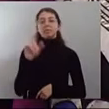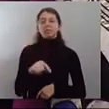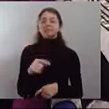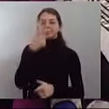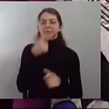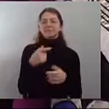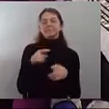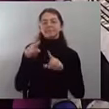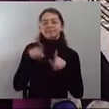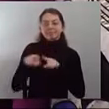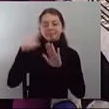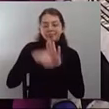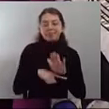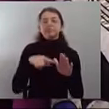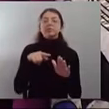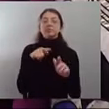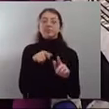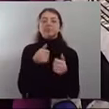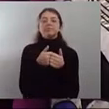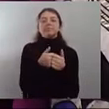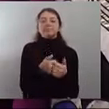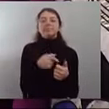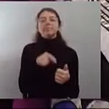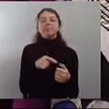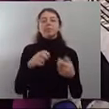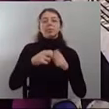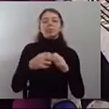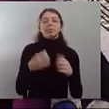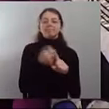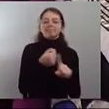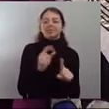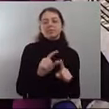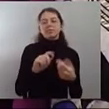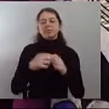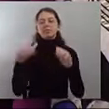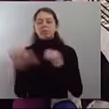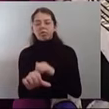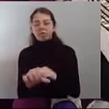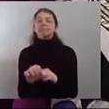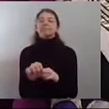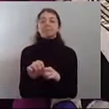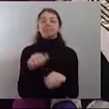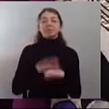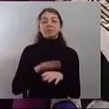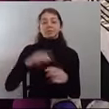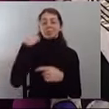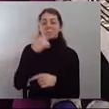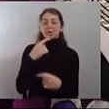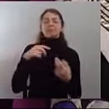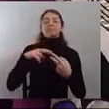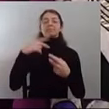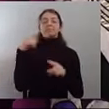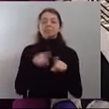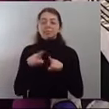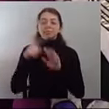não só não contribuem para combater o problema, mas que o agravam. Porque quando falamos de Oeiras e das políticas urbanísticas que têm sido seguidas por este Executivo e